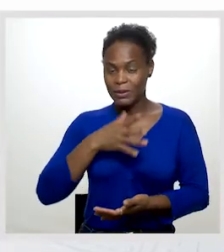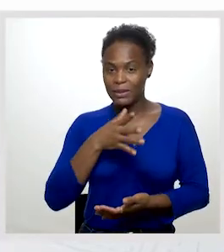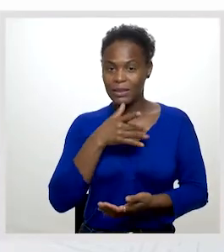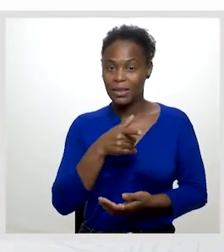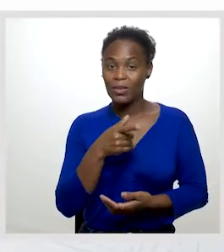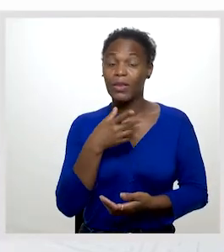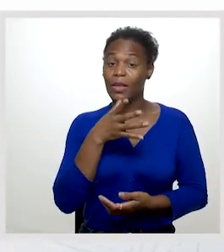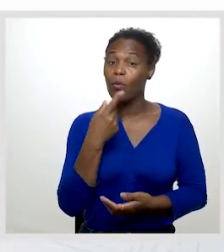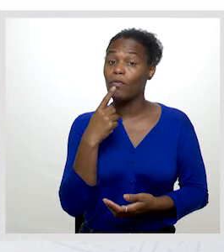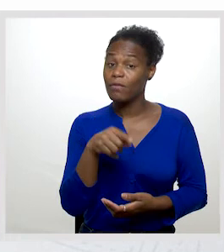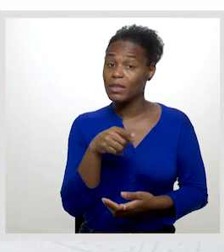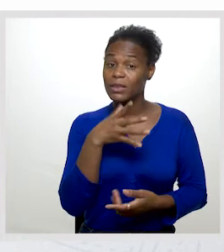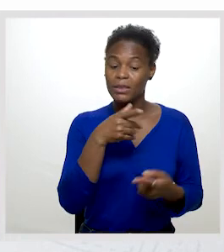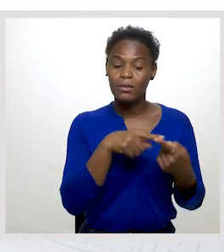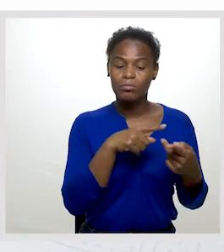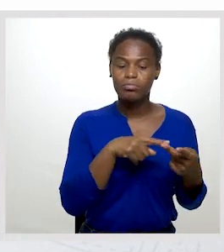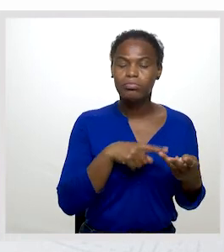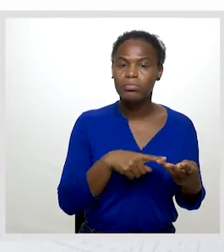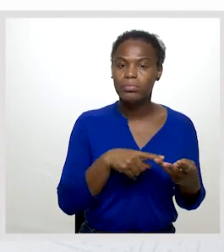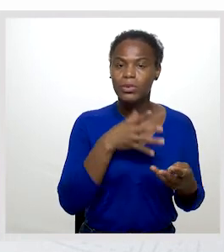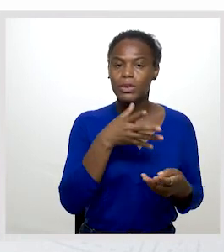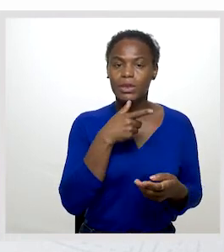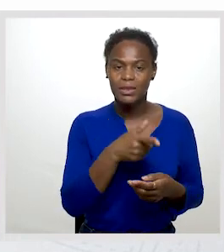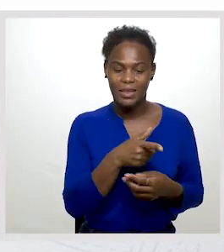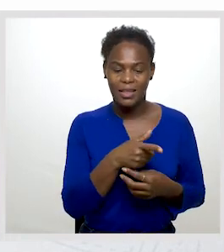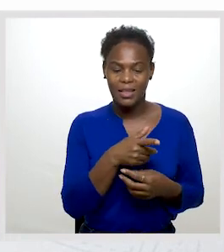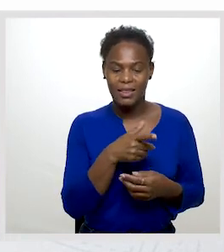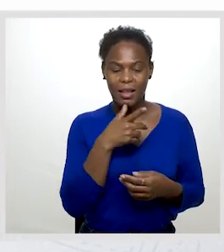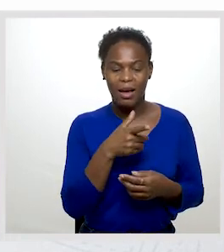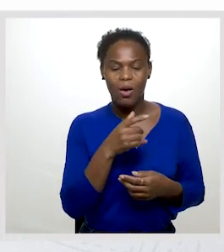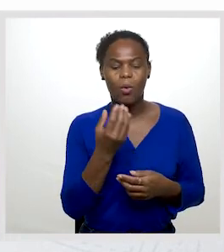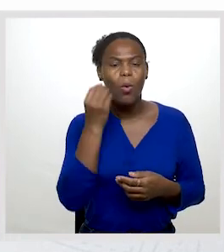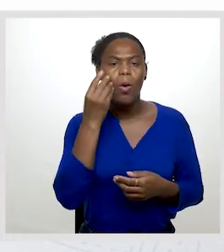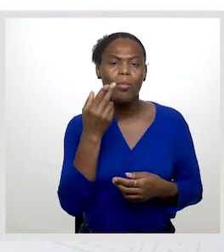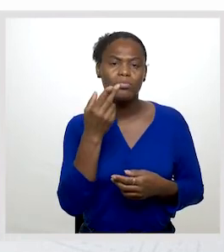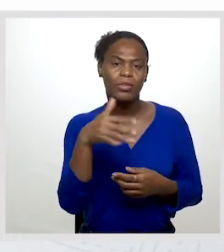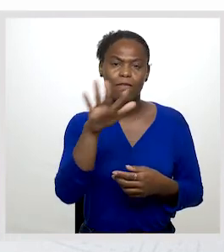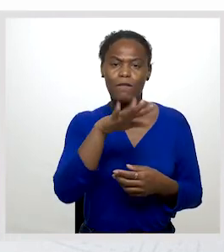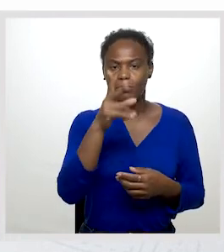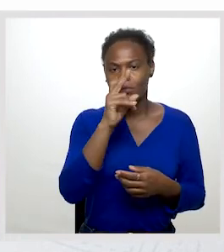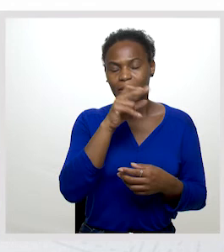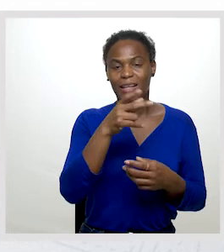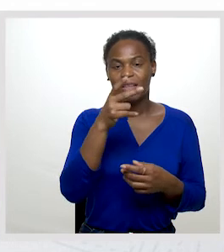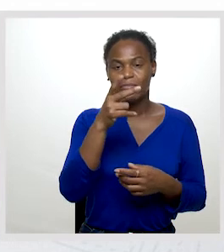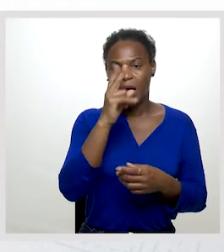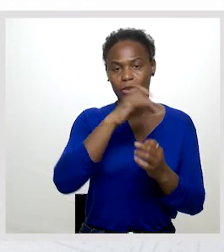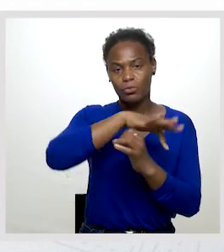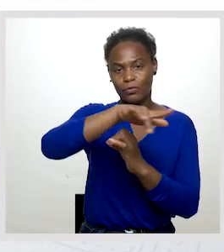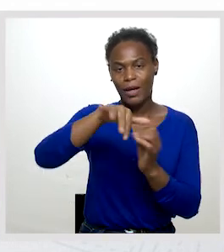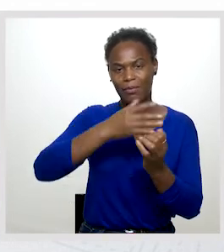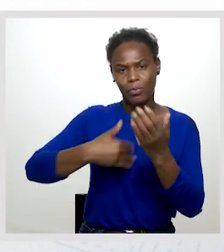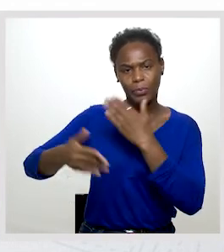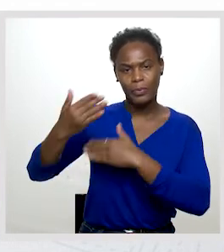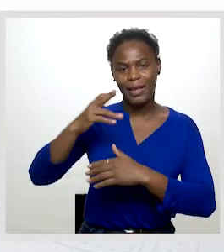nos diz, volto a repetir, indique a constituição gasosa da atmosfera primitiva